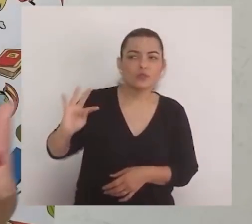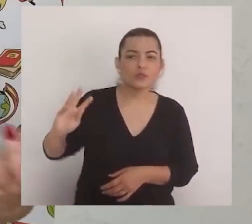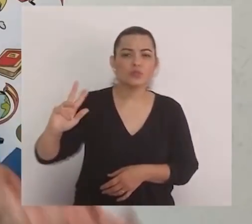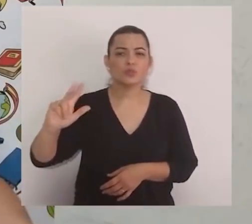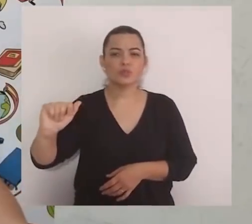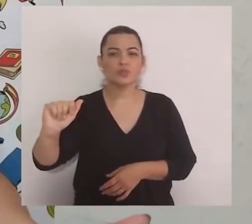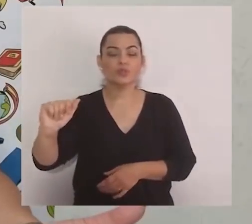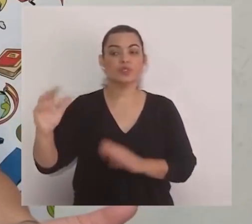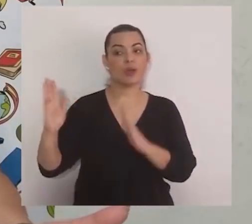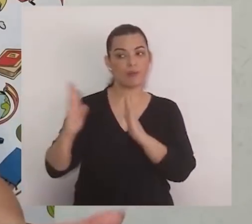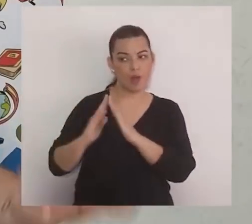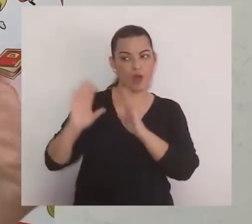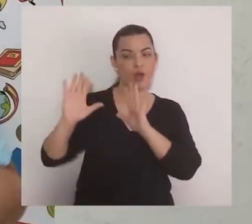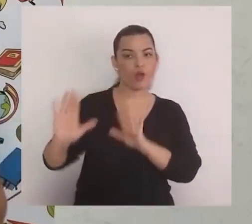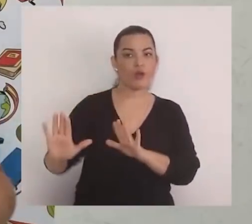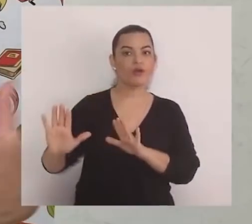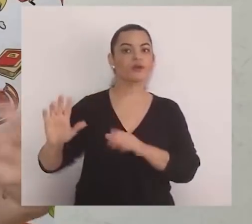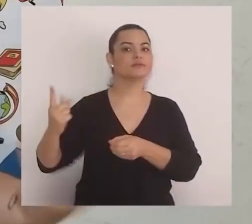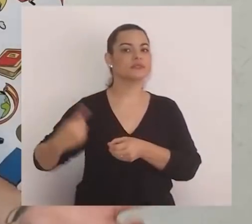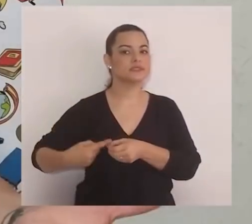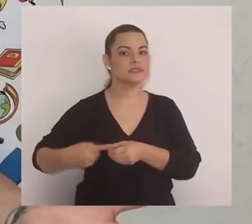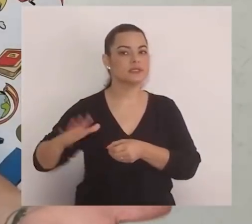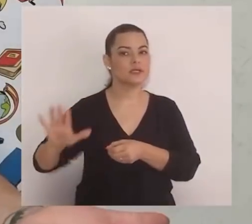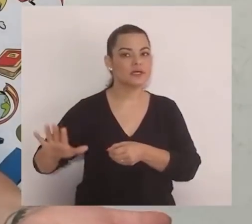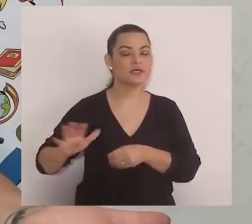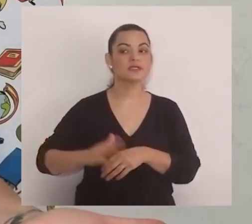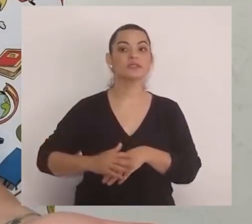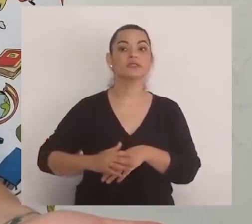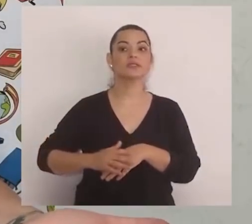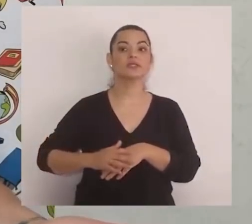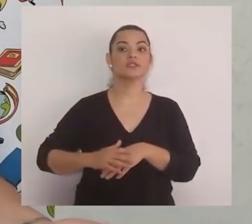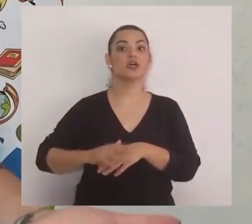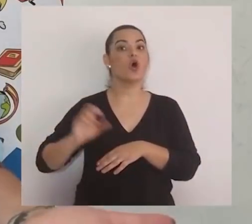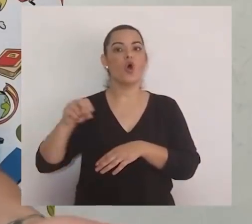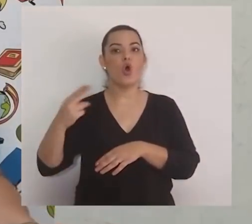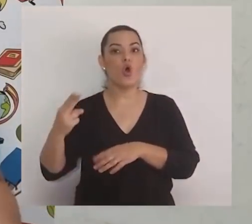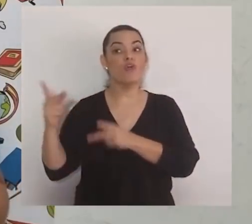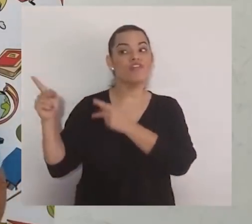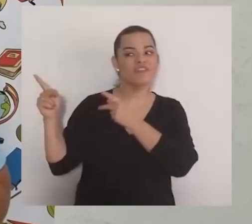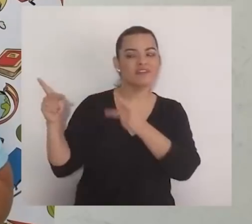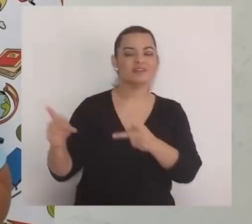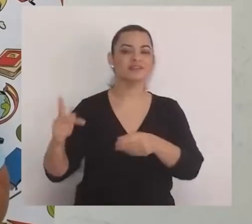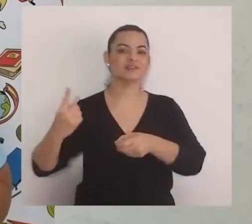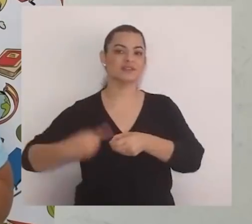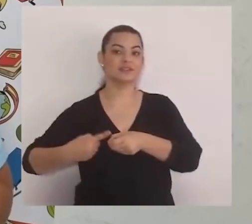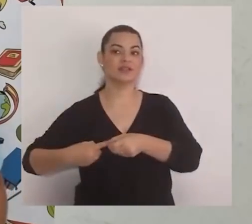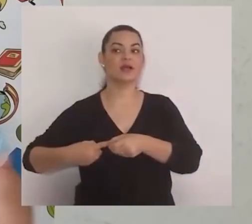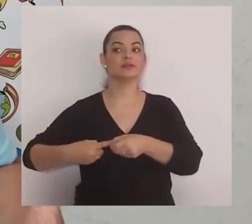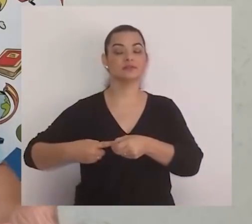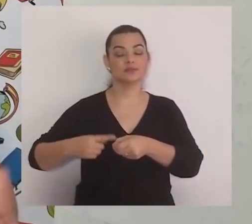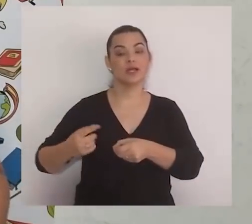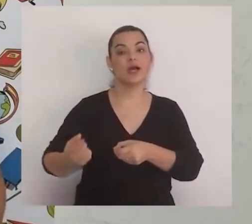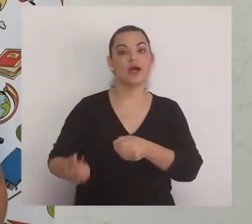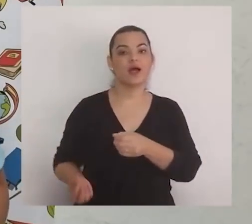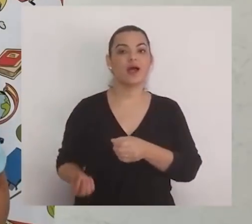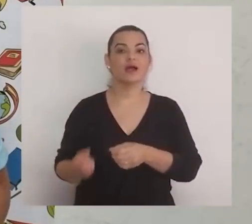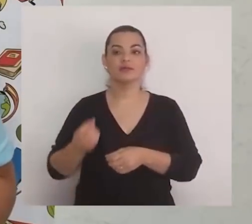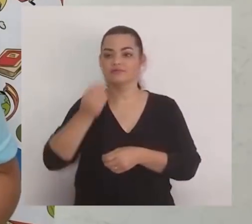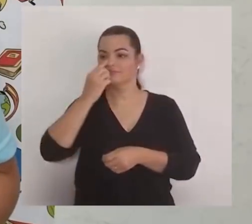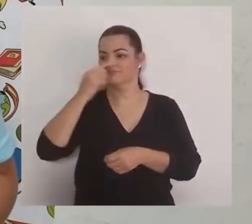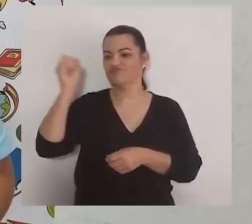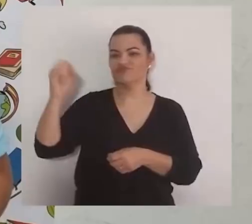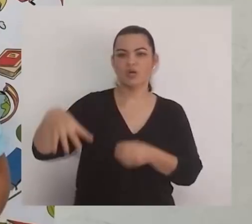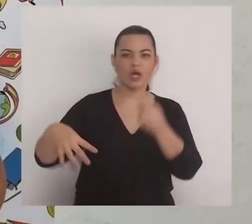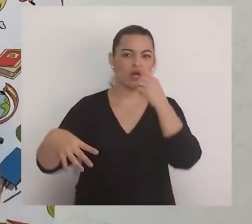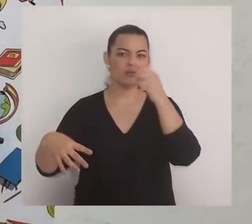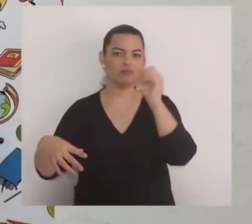muito bonitos, com certeza, mas é necessário também termos o cuidado, termos a preservação, exatamente